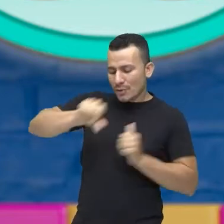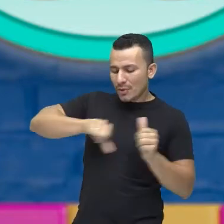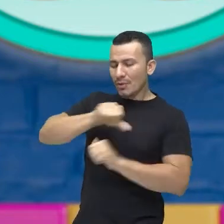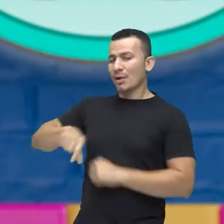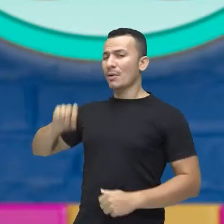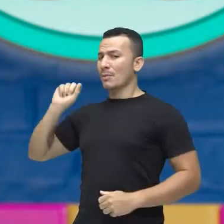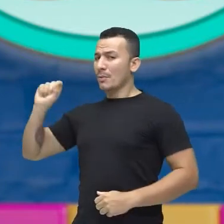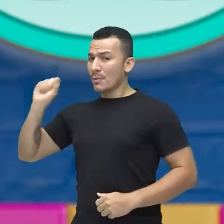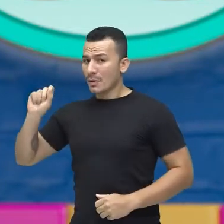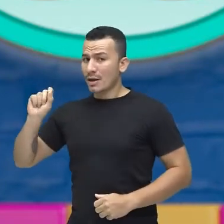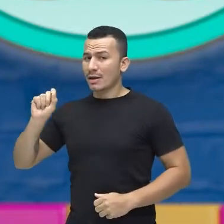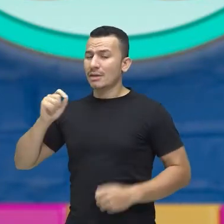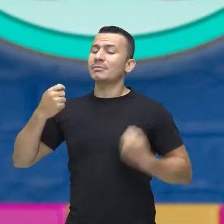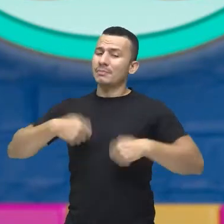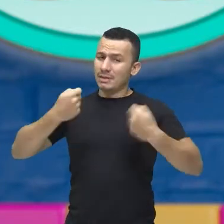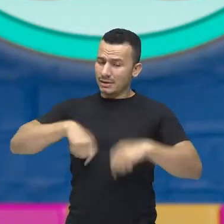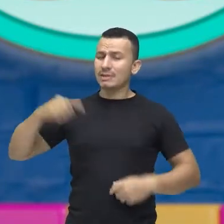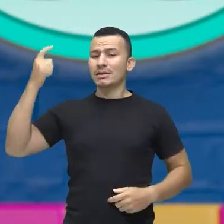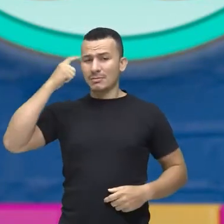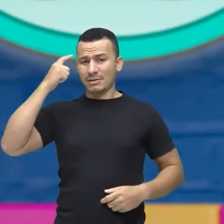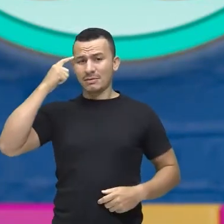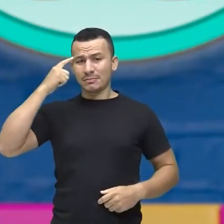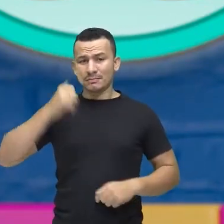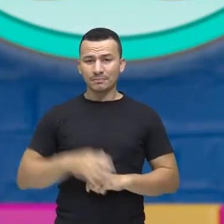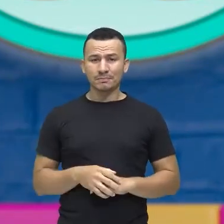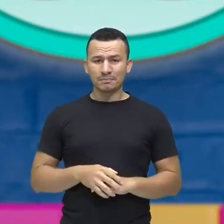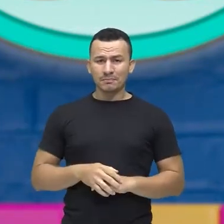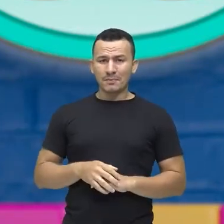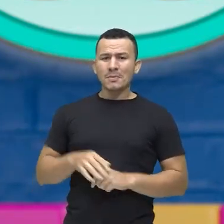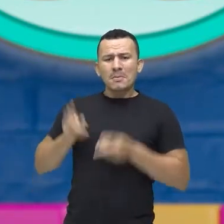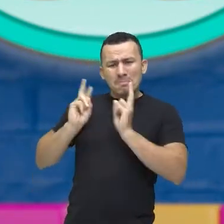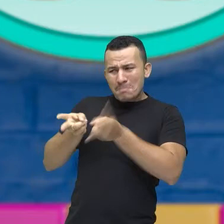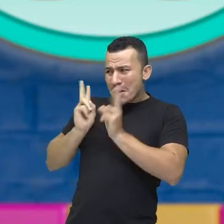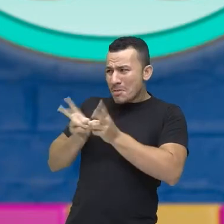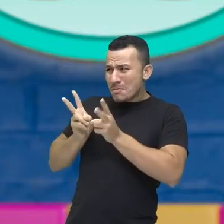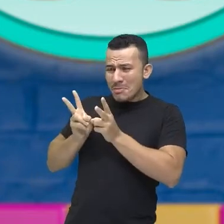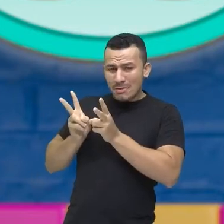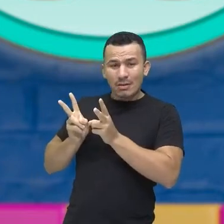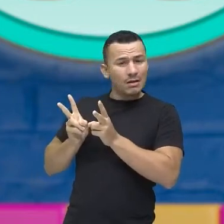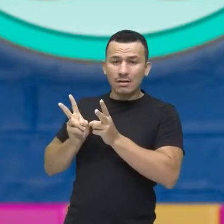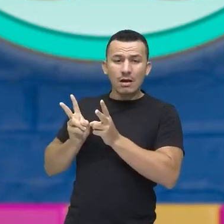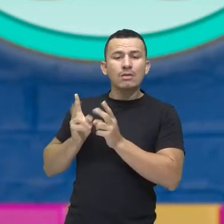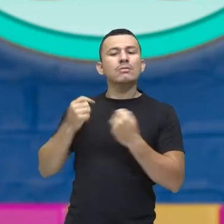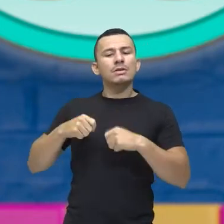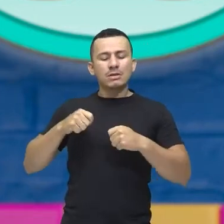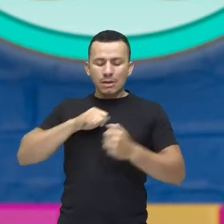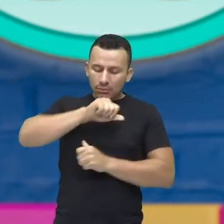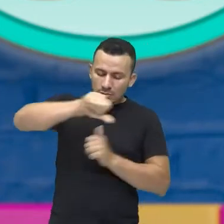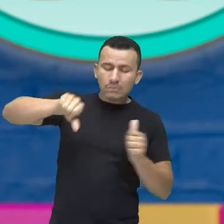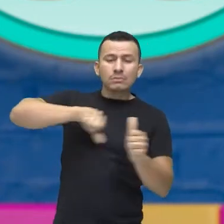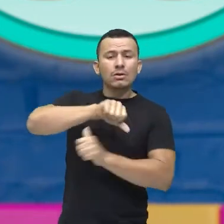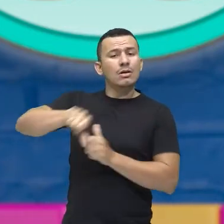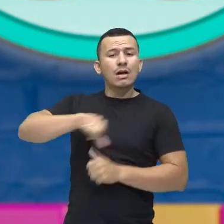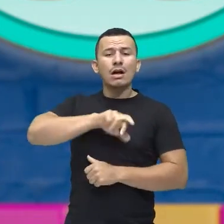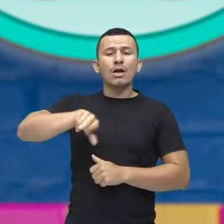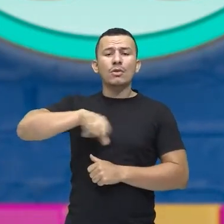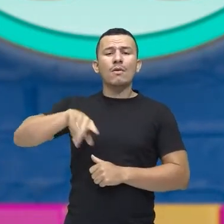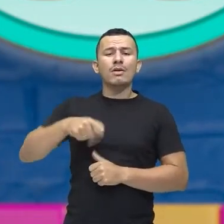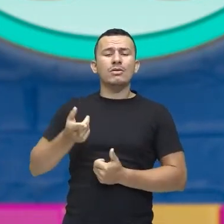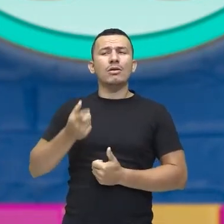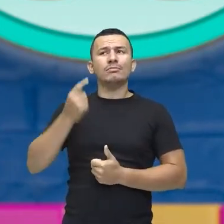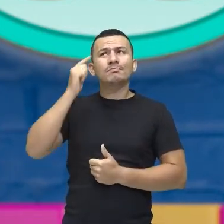próximo relacionamento as mesmas coisas não aconteçam. Então não é simplesmente um mergulhar, uma